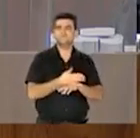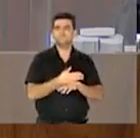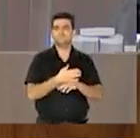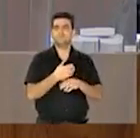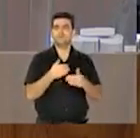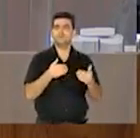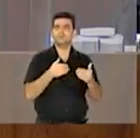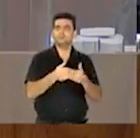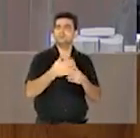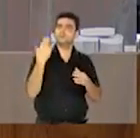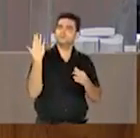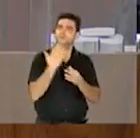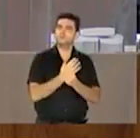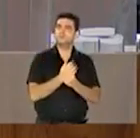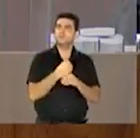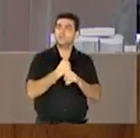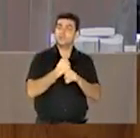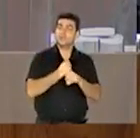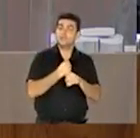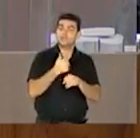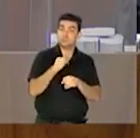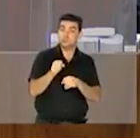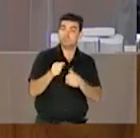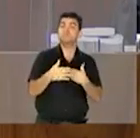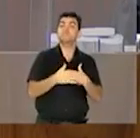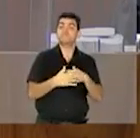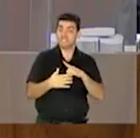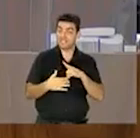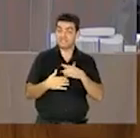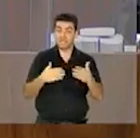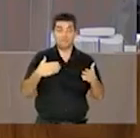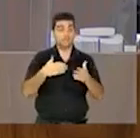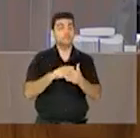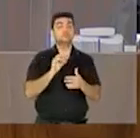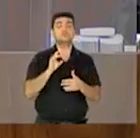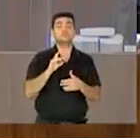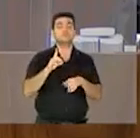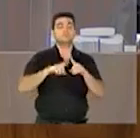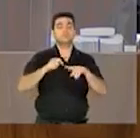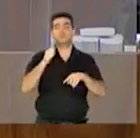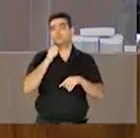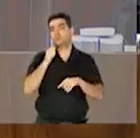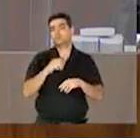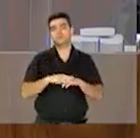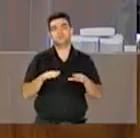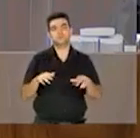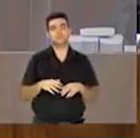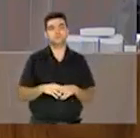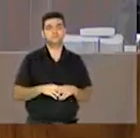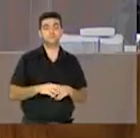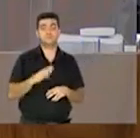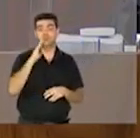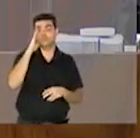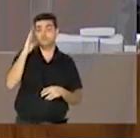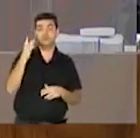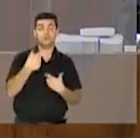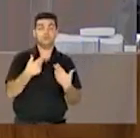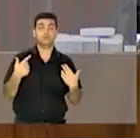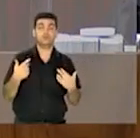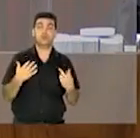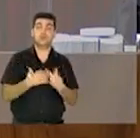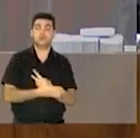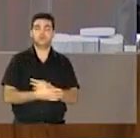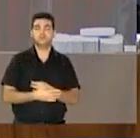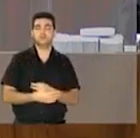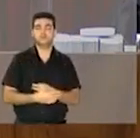uma delas ajuizada ainda durante a campanha, se limitou a apontar matérias jornalísticas como principal fonte do